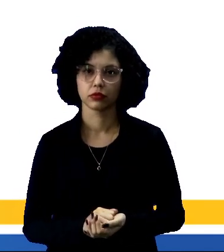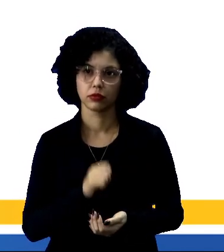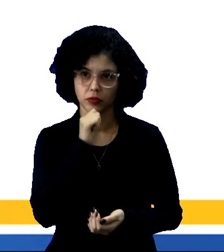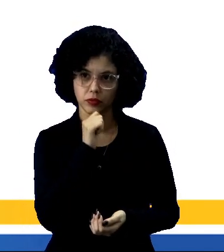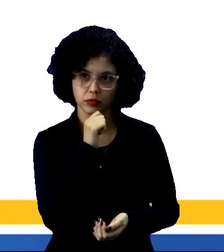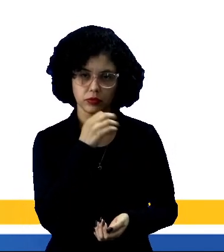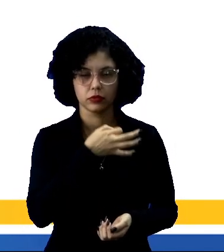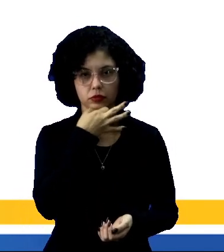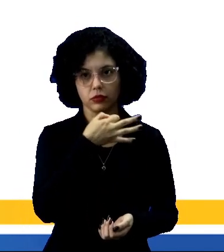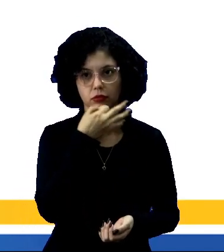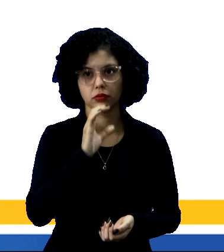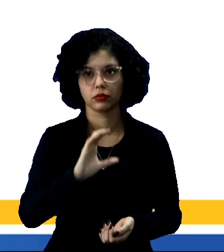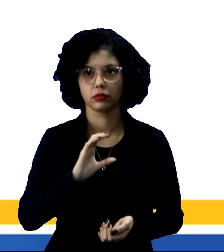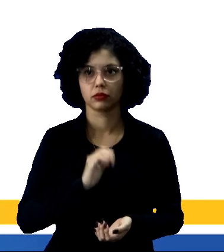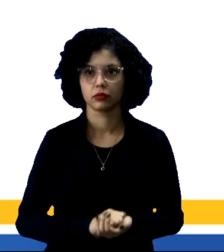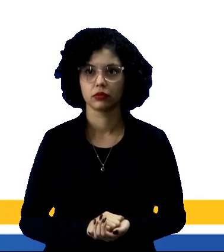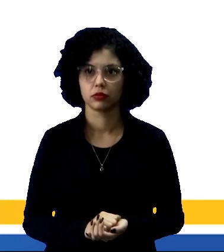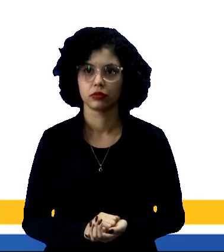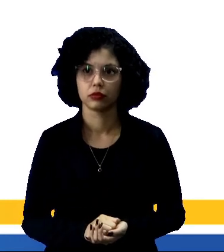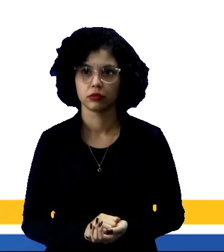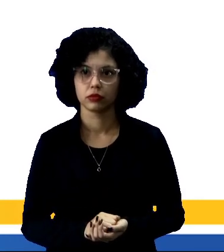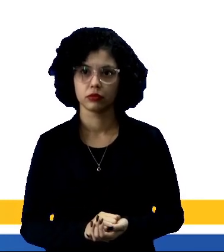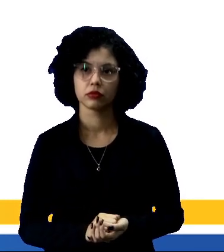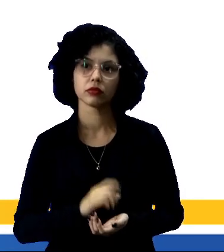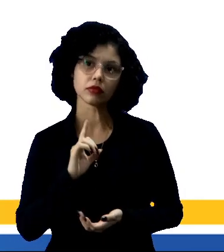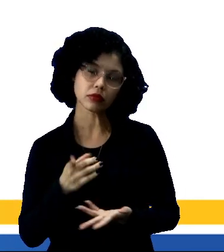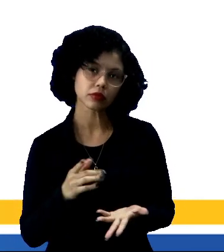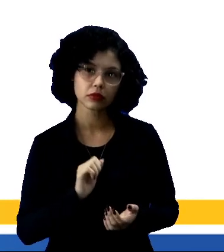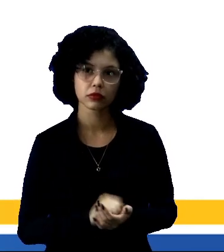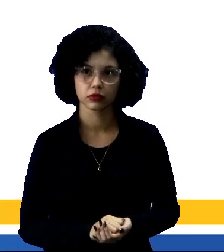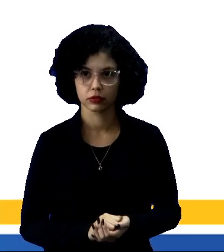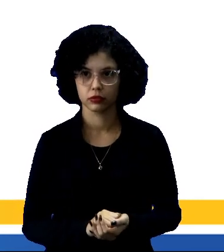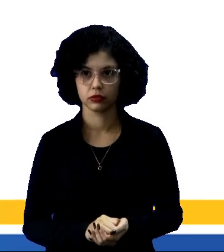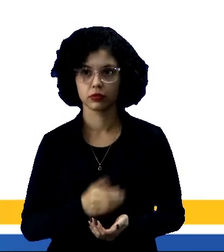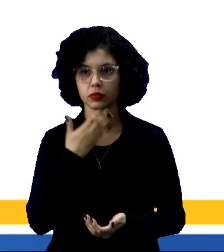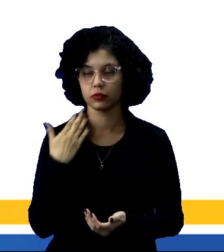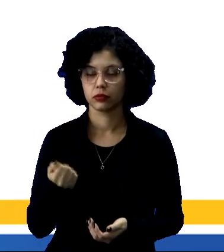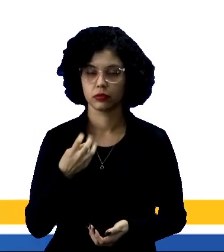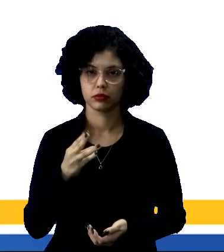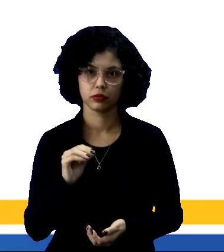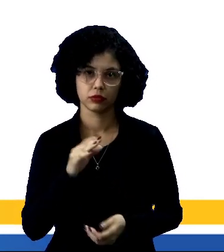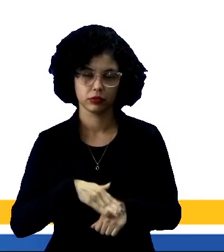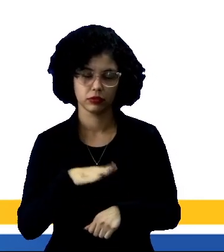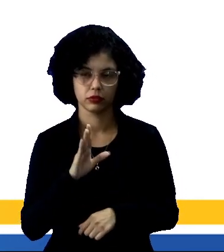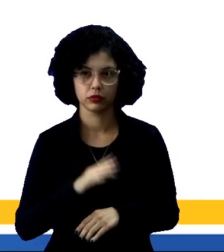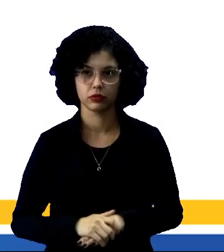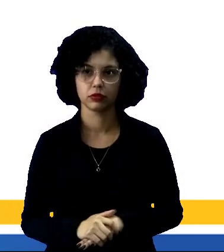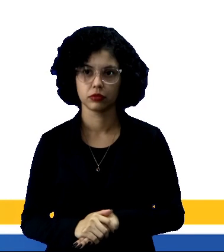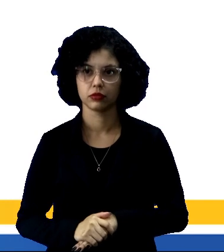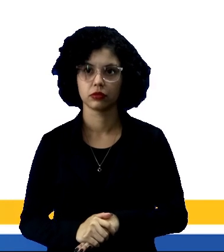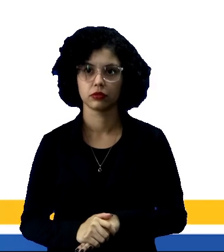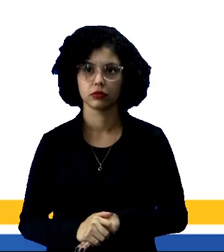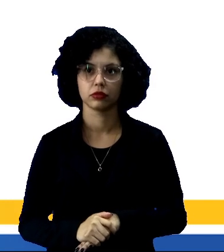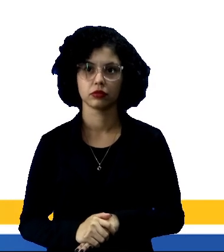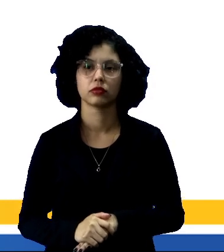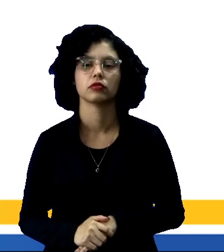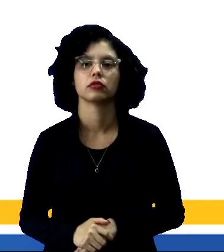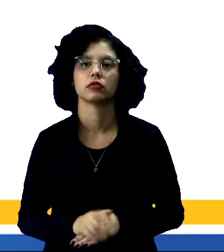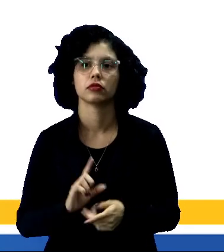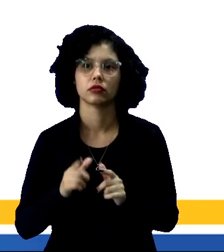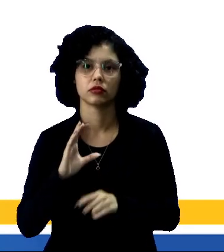a argumento a letra C e também a letra D, para que o defeito seja reparado no prazo máximo de 30 dias. Tanto